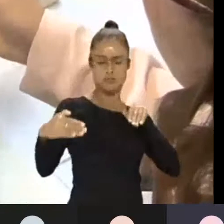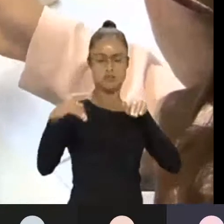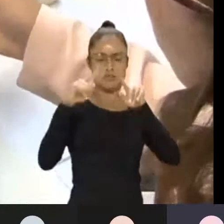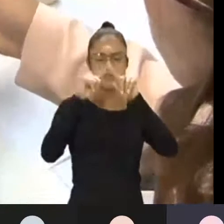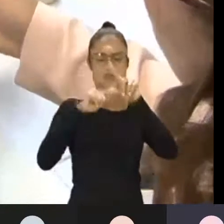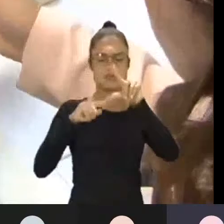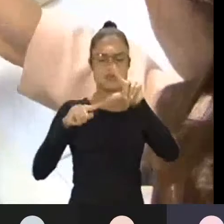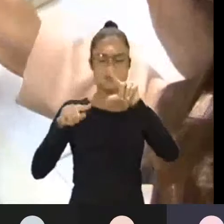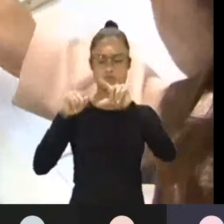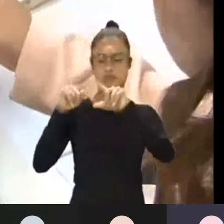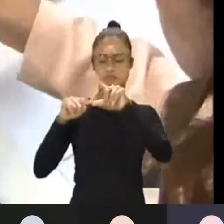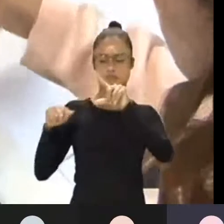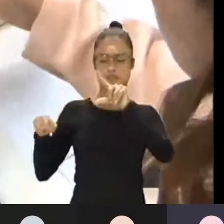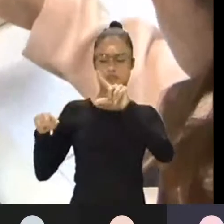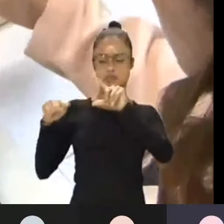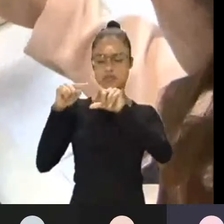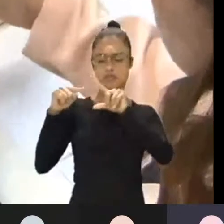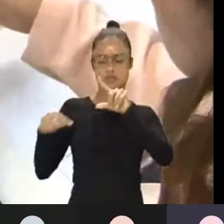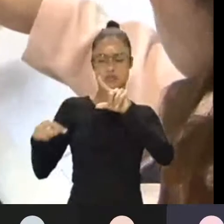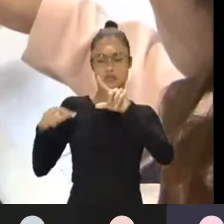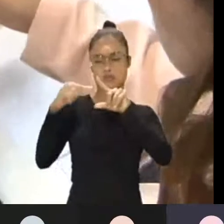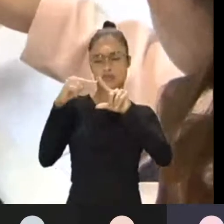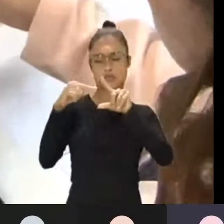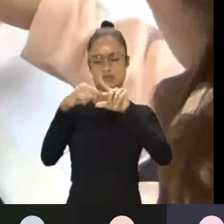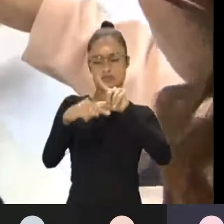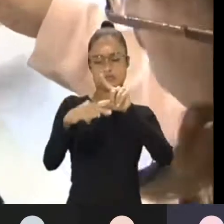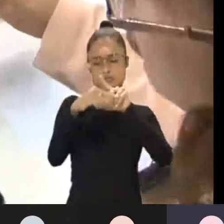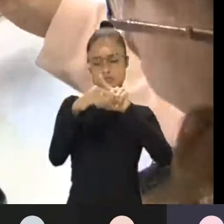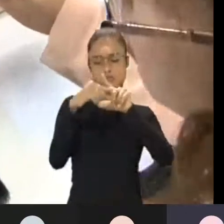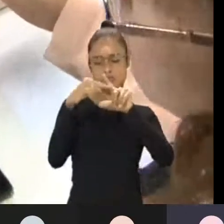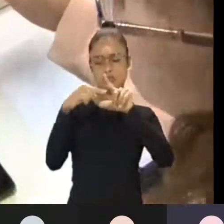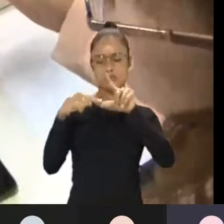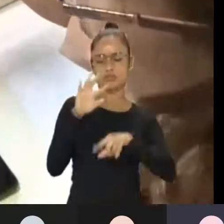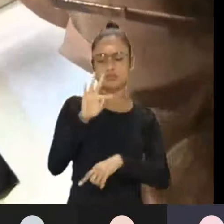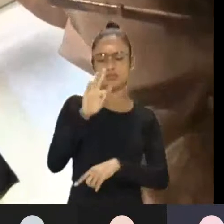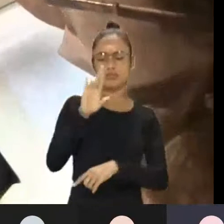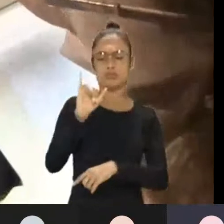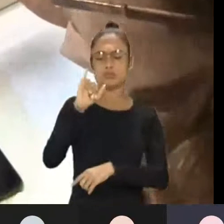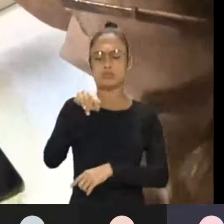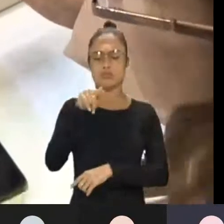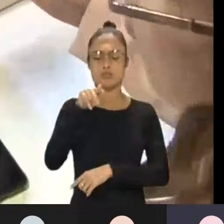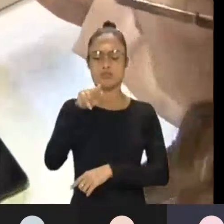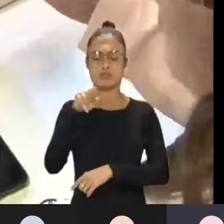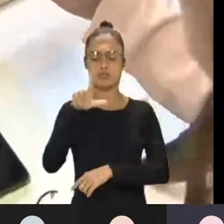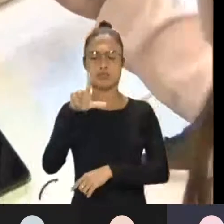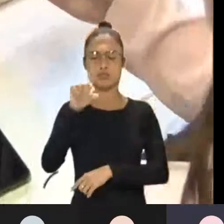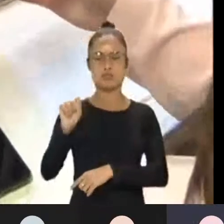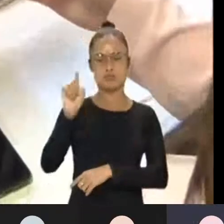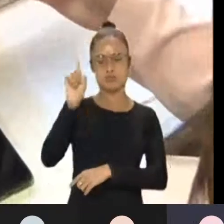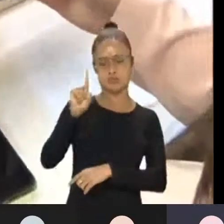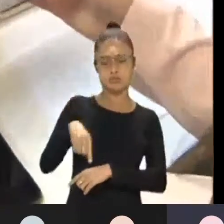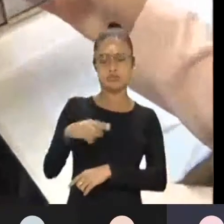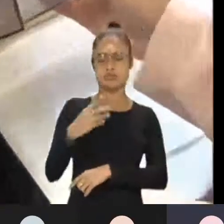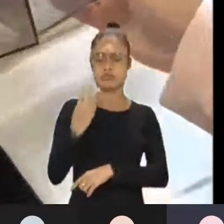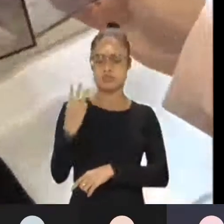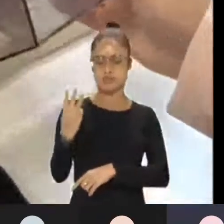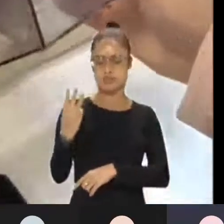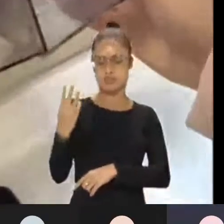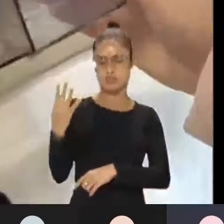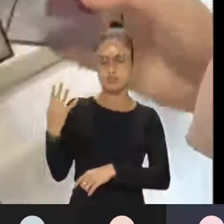objeto. Então, observe que, nesse caso, como a base é quadrada, tem 4 triângulos. O